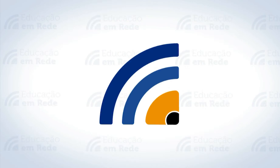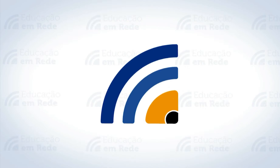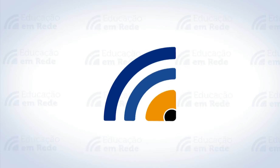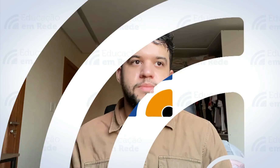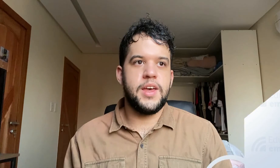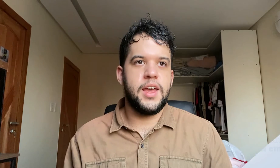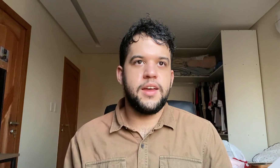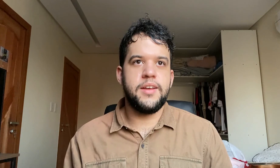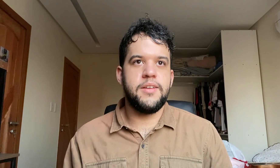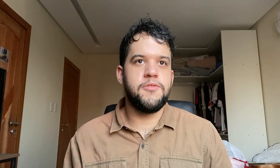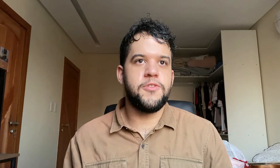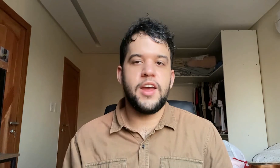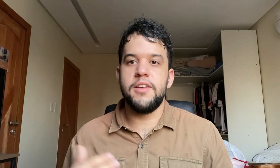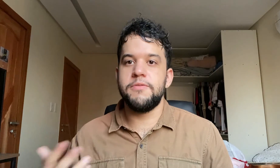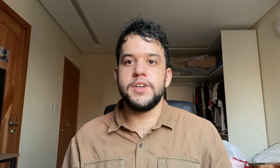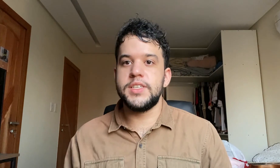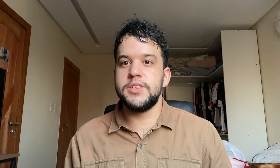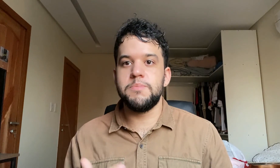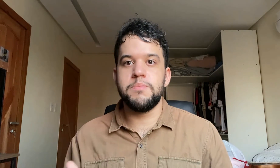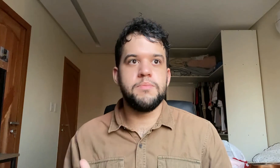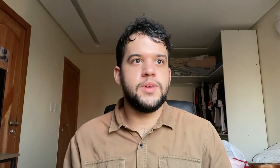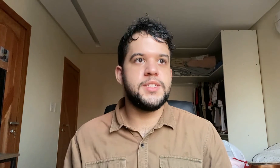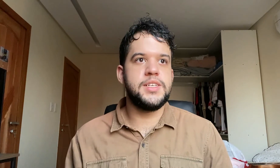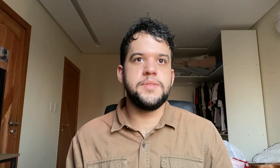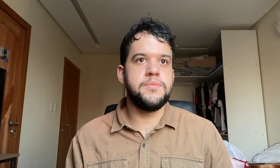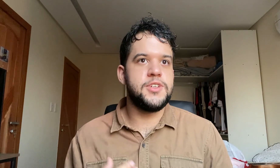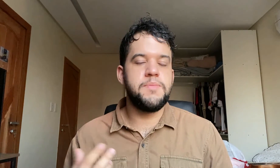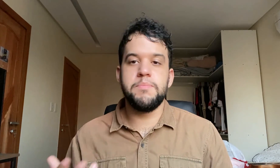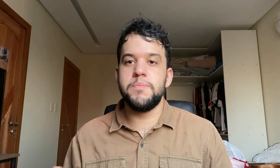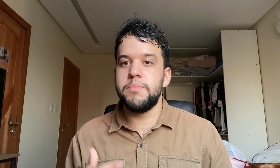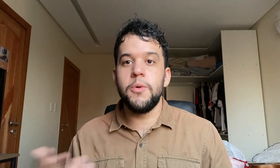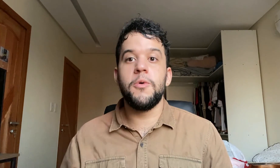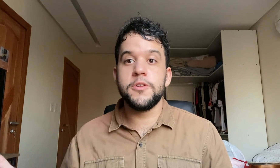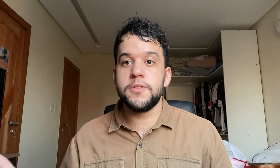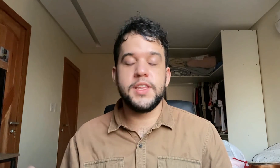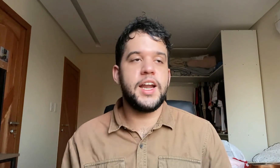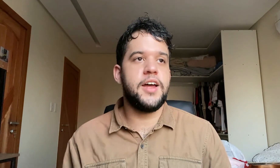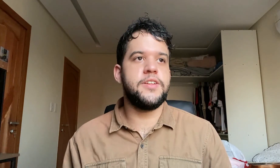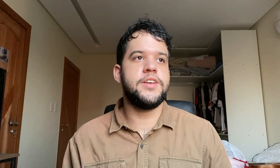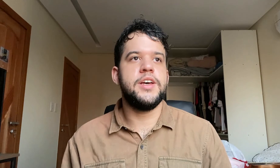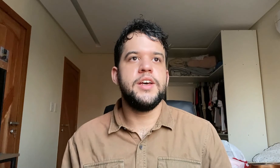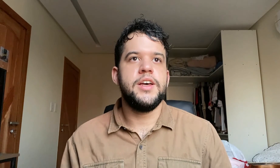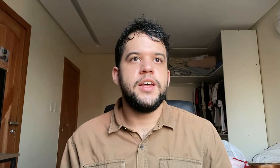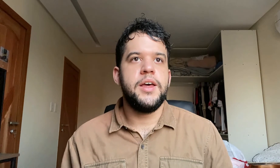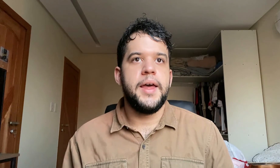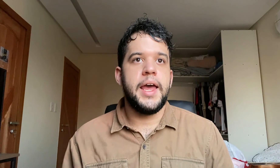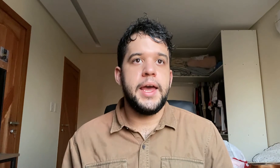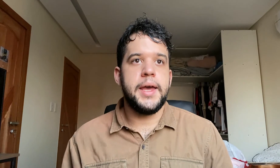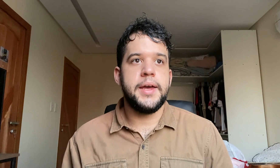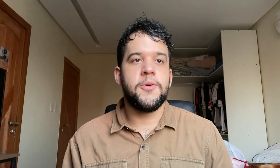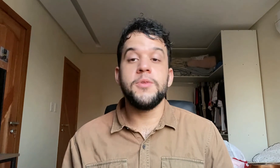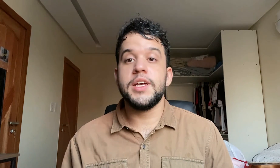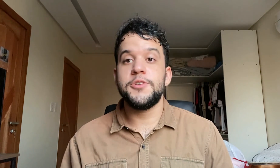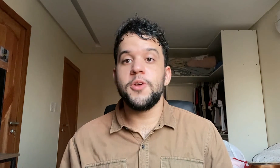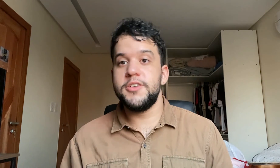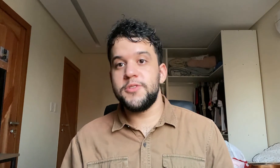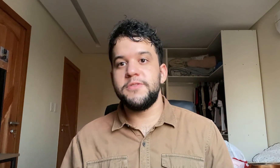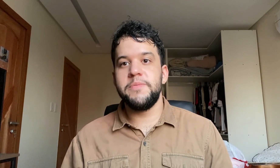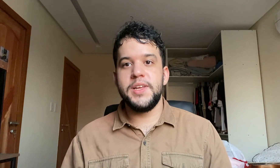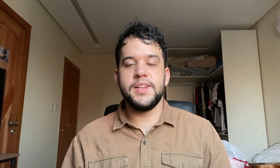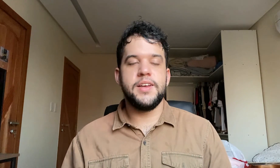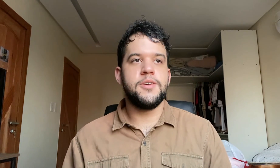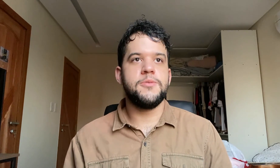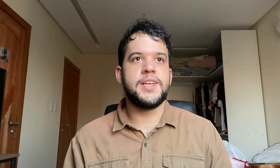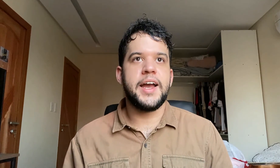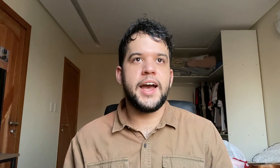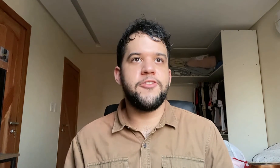assim, em nível de relevância, de bom gosto literário, né? Conta a história de uma